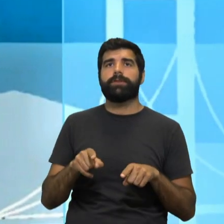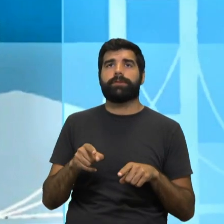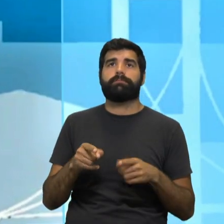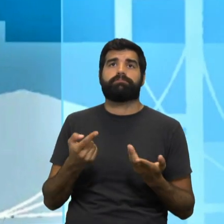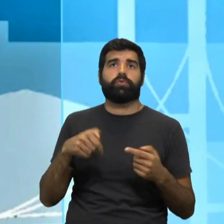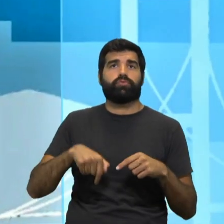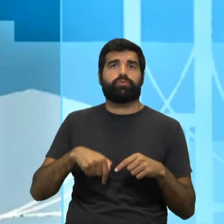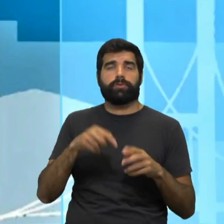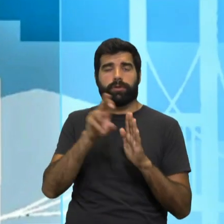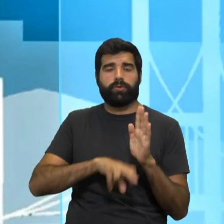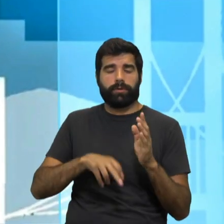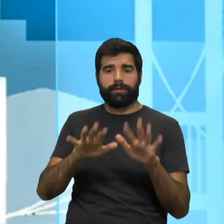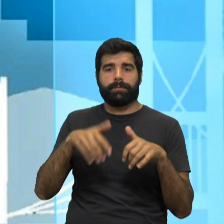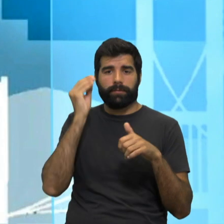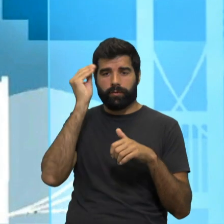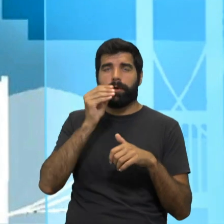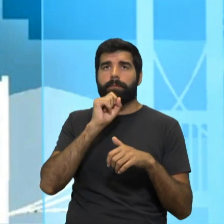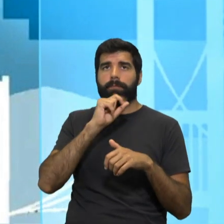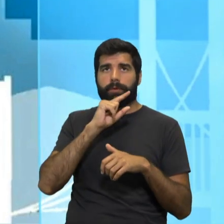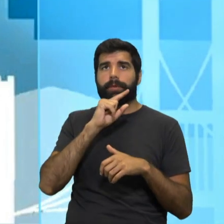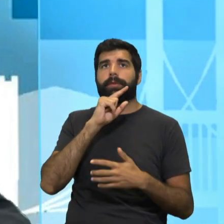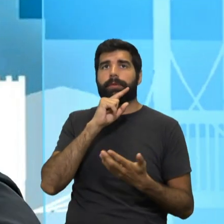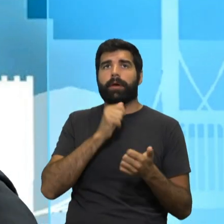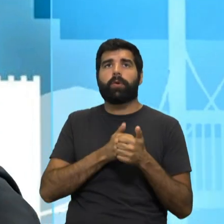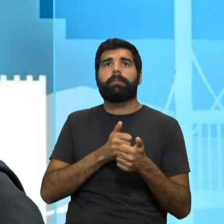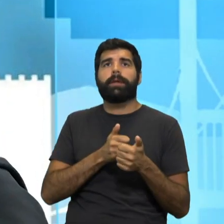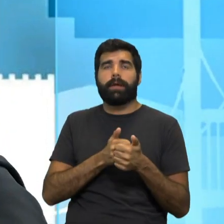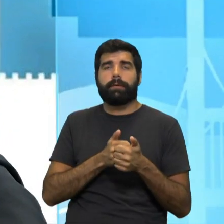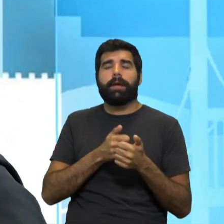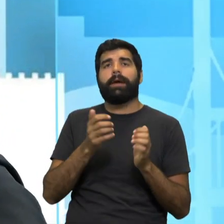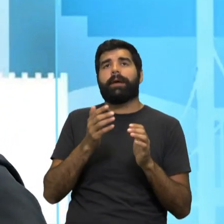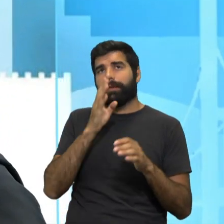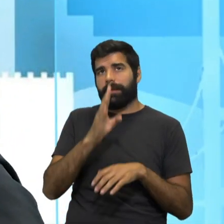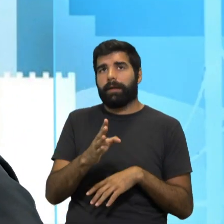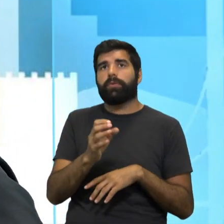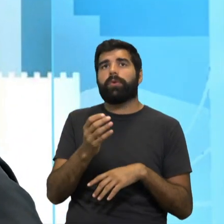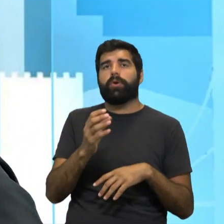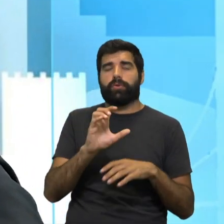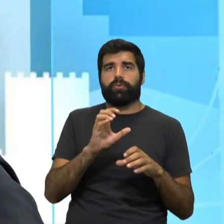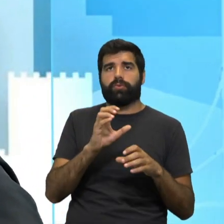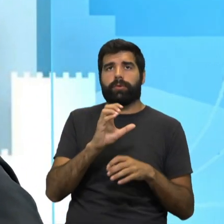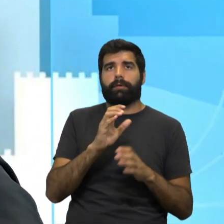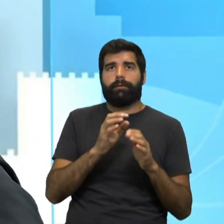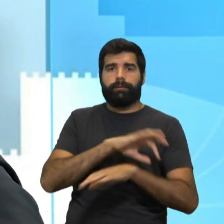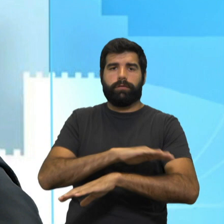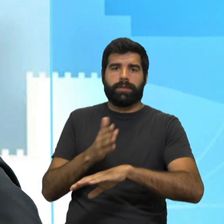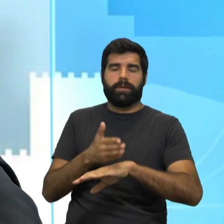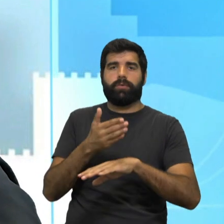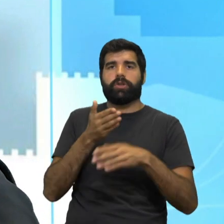apresentação deste relatório na Assembleia da República pode ser acompanhada em direto a partir dos canais de comunicação da Fundação Ajuda à Igreja que